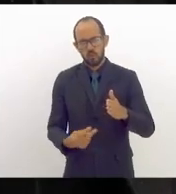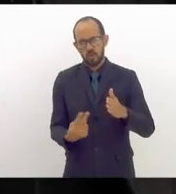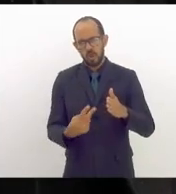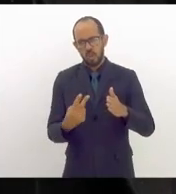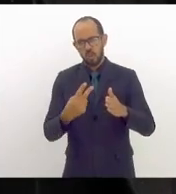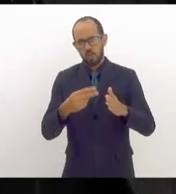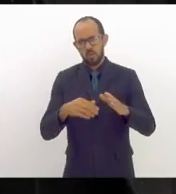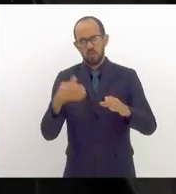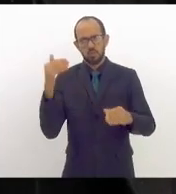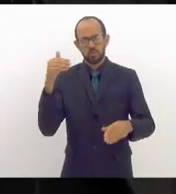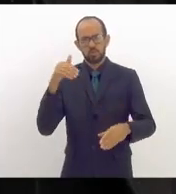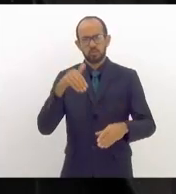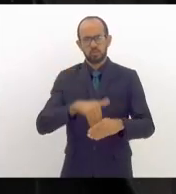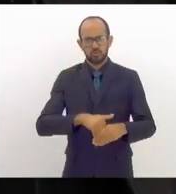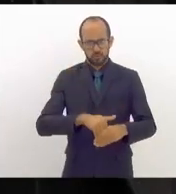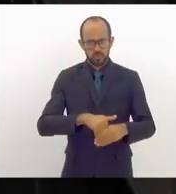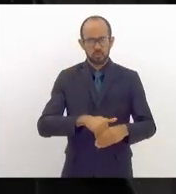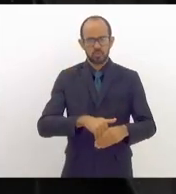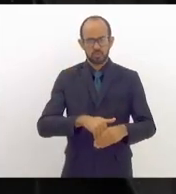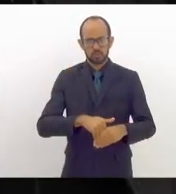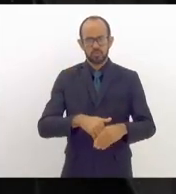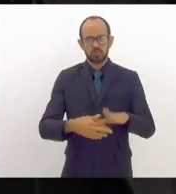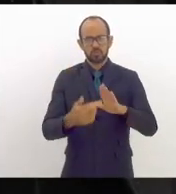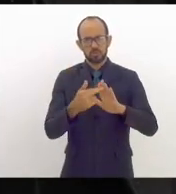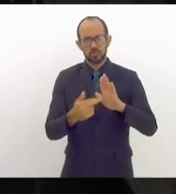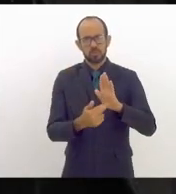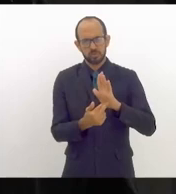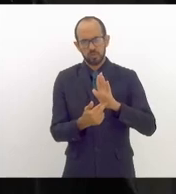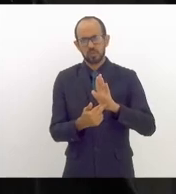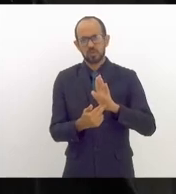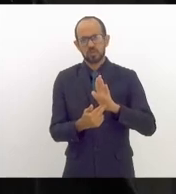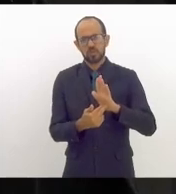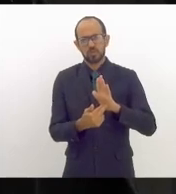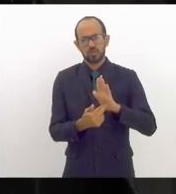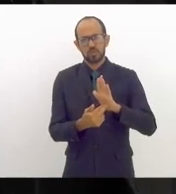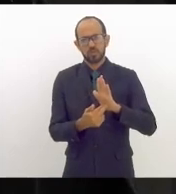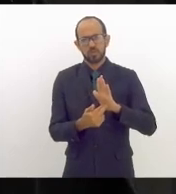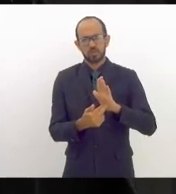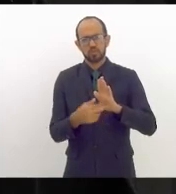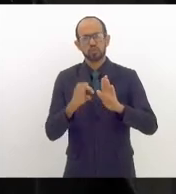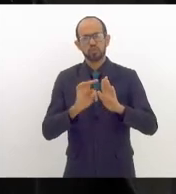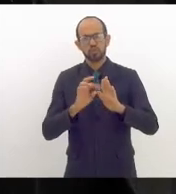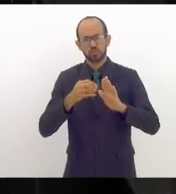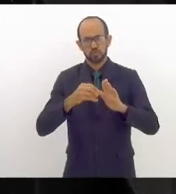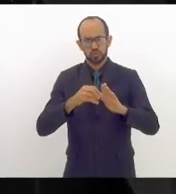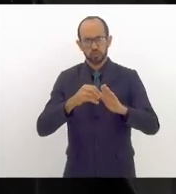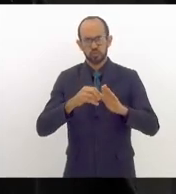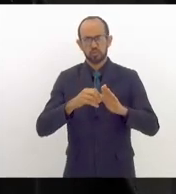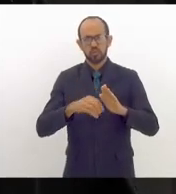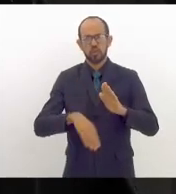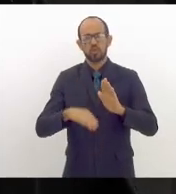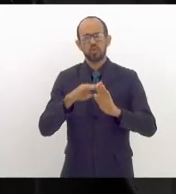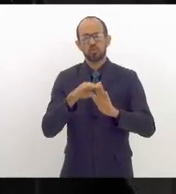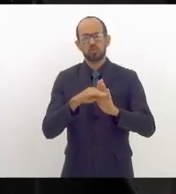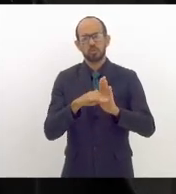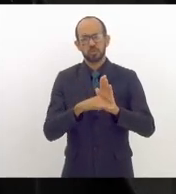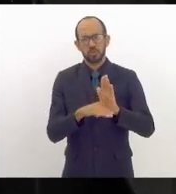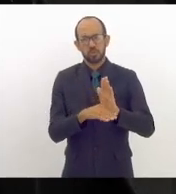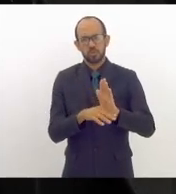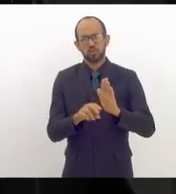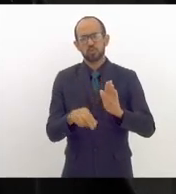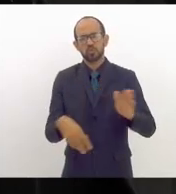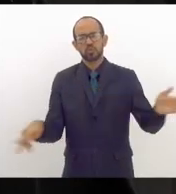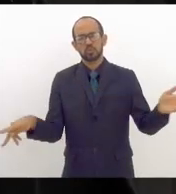do processo eleitoral das regras do jogo eleitoral em última instância do próprio